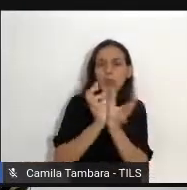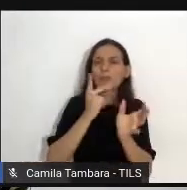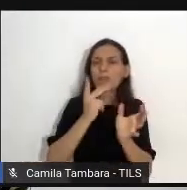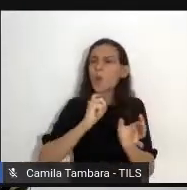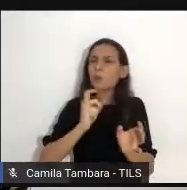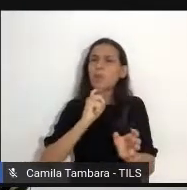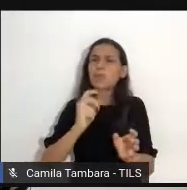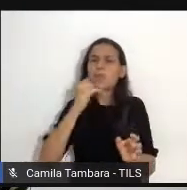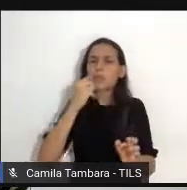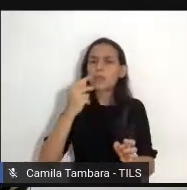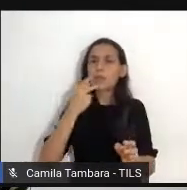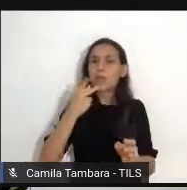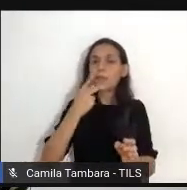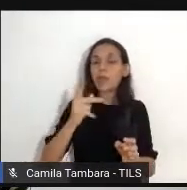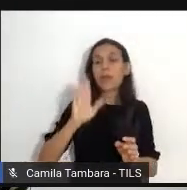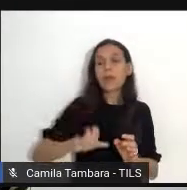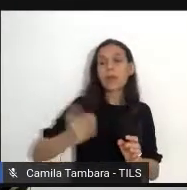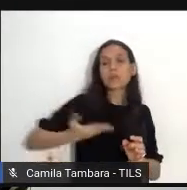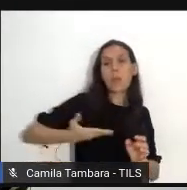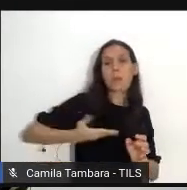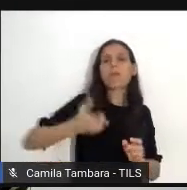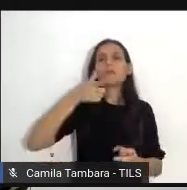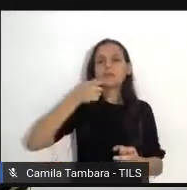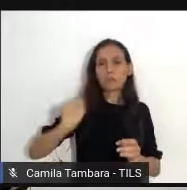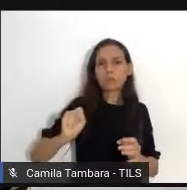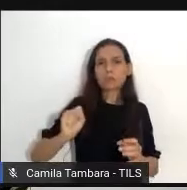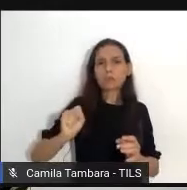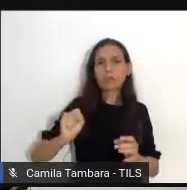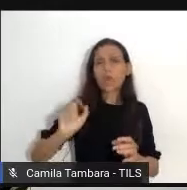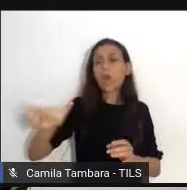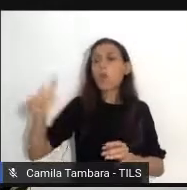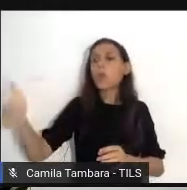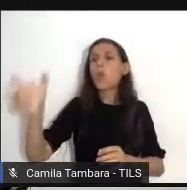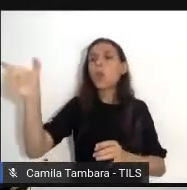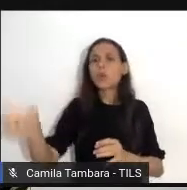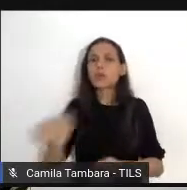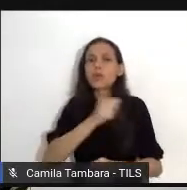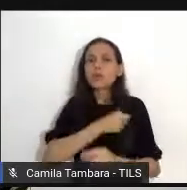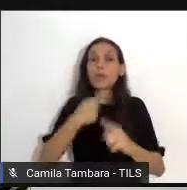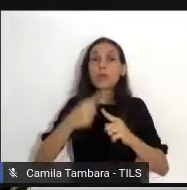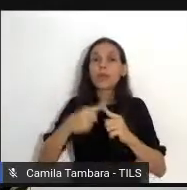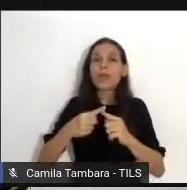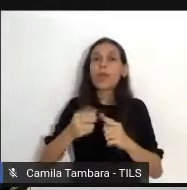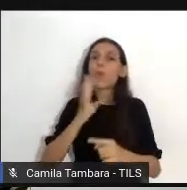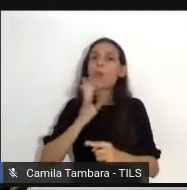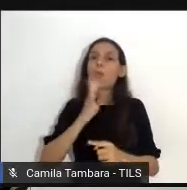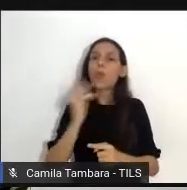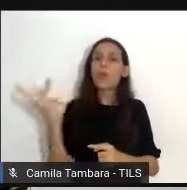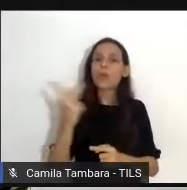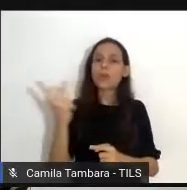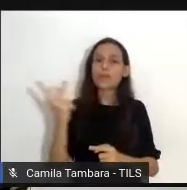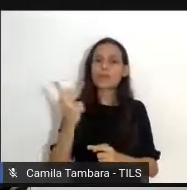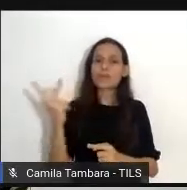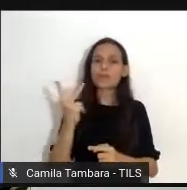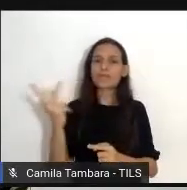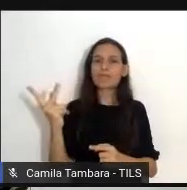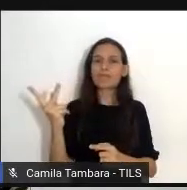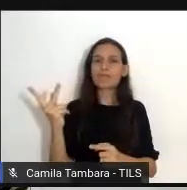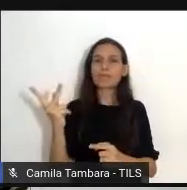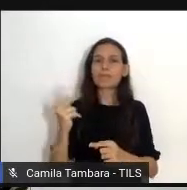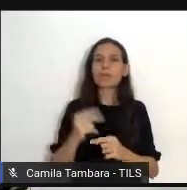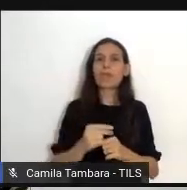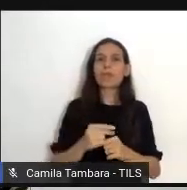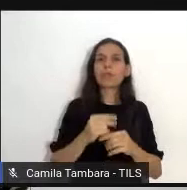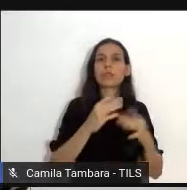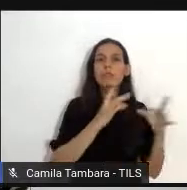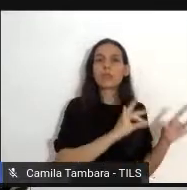ele, mas um amigo meu consegue falar. Não, o colega da minha sala, porque ele se conhece na sala de aula. Aí eu vou pular para outra tela, que